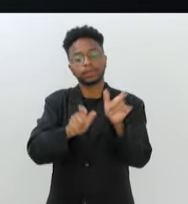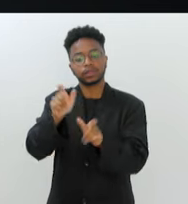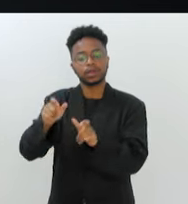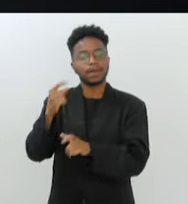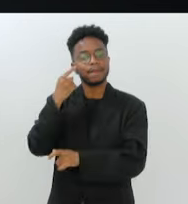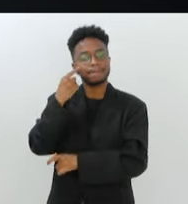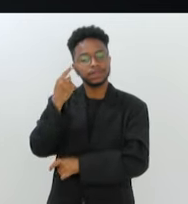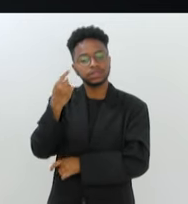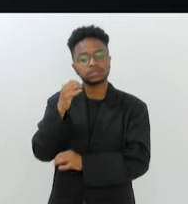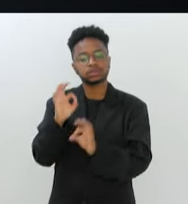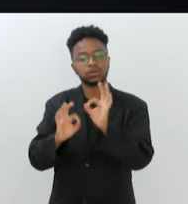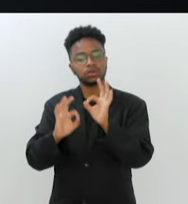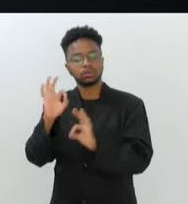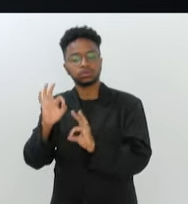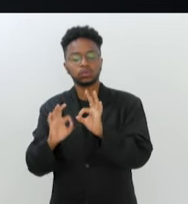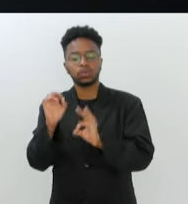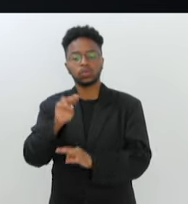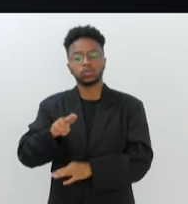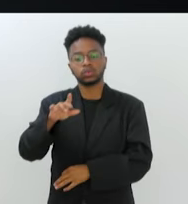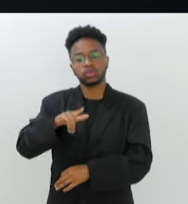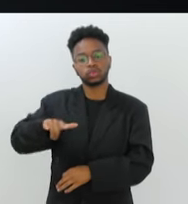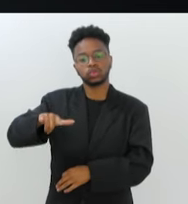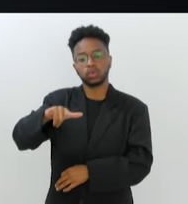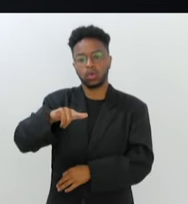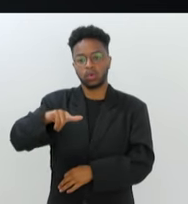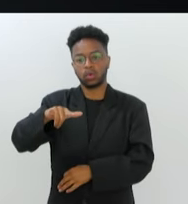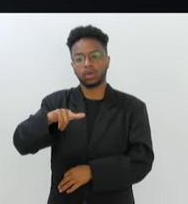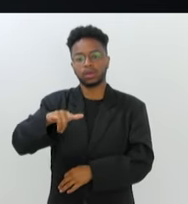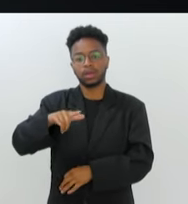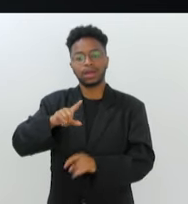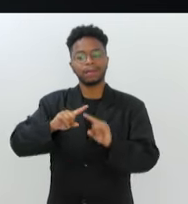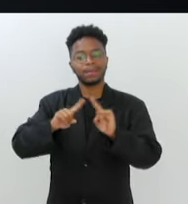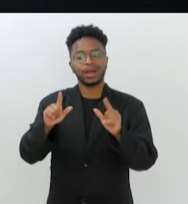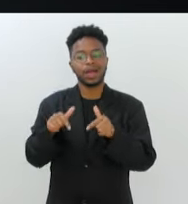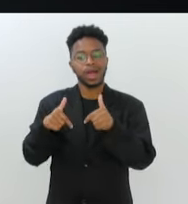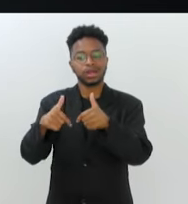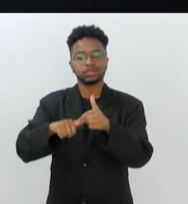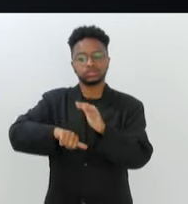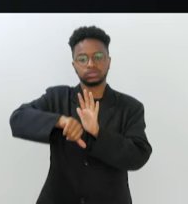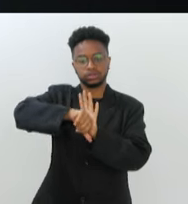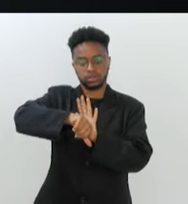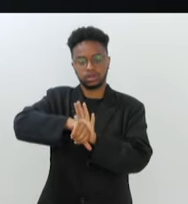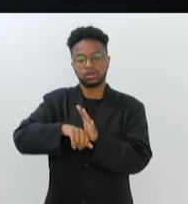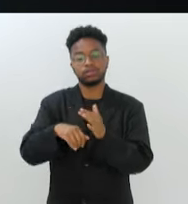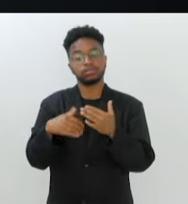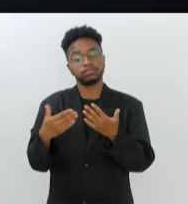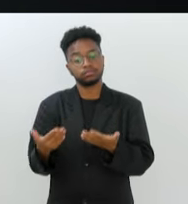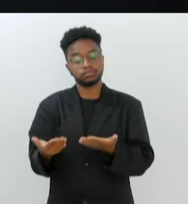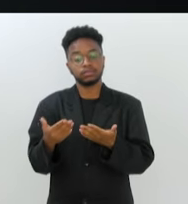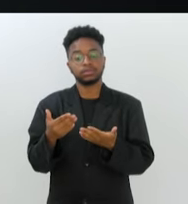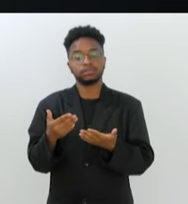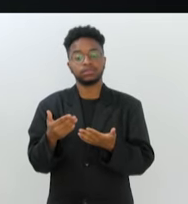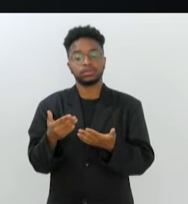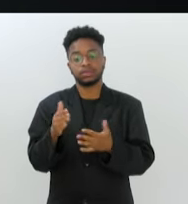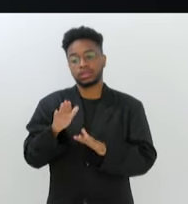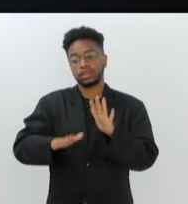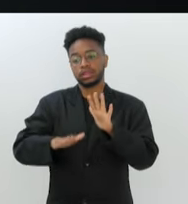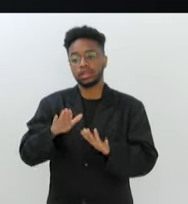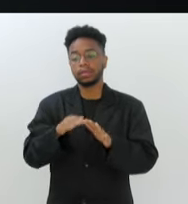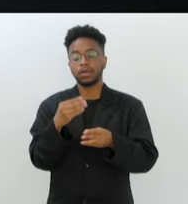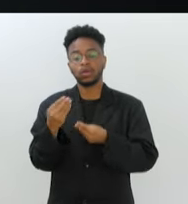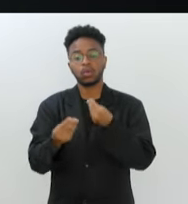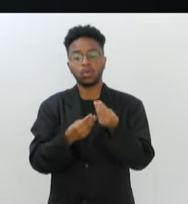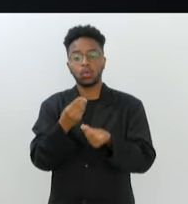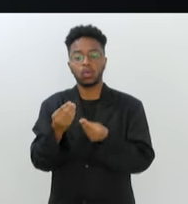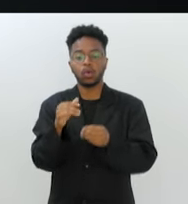estão planejando a utilização de drones de forma criminosa. e que, dependendo de como